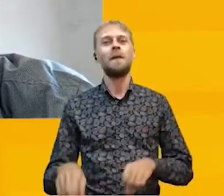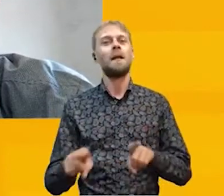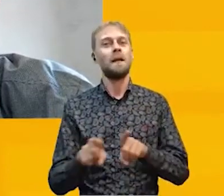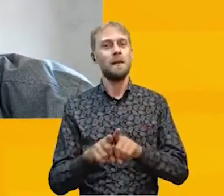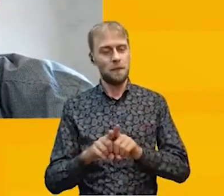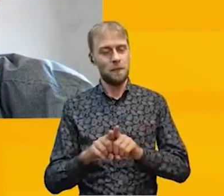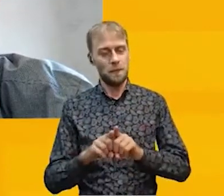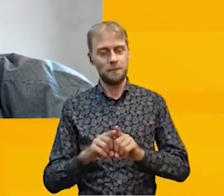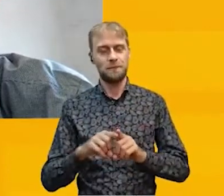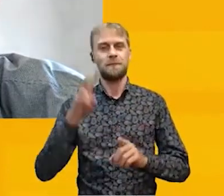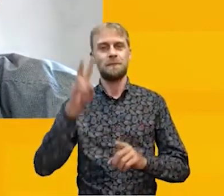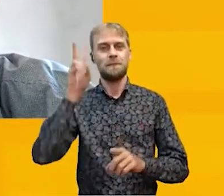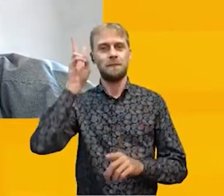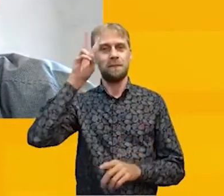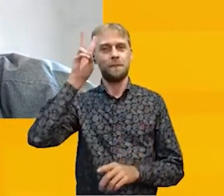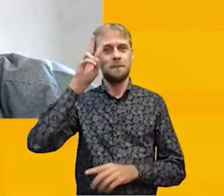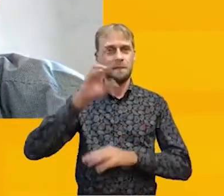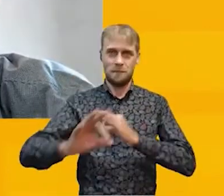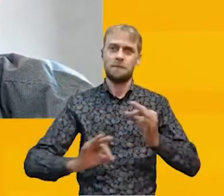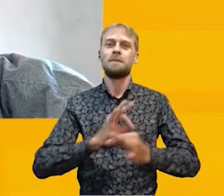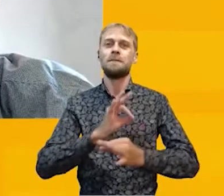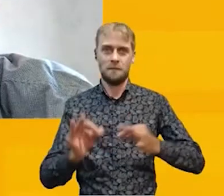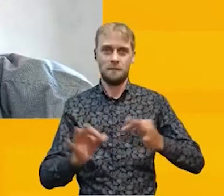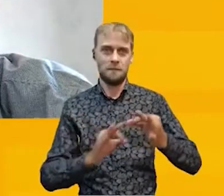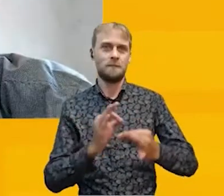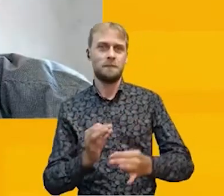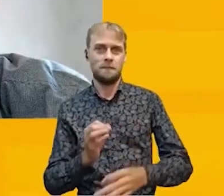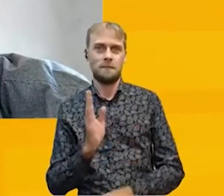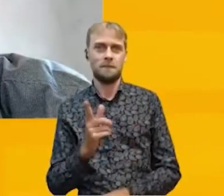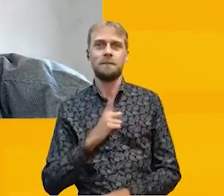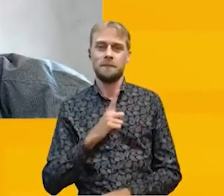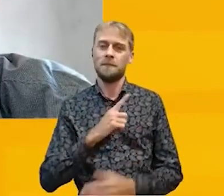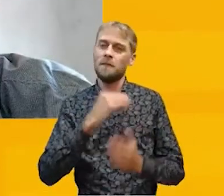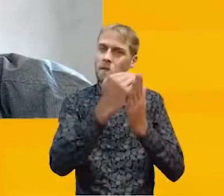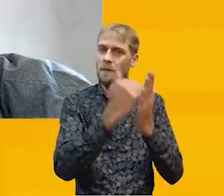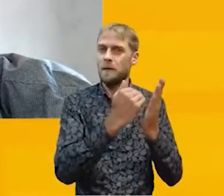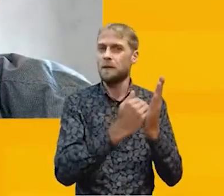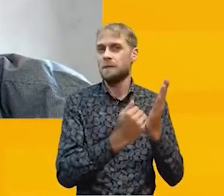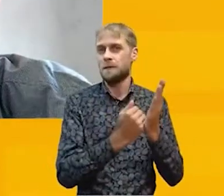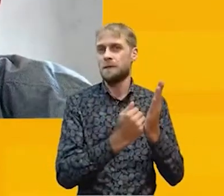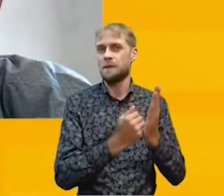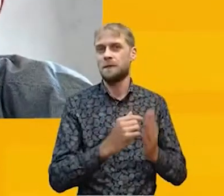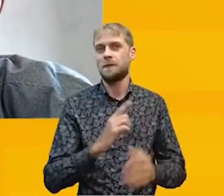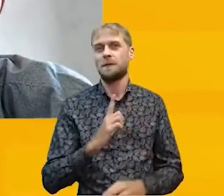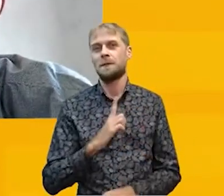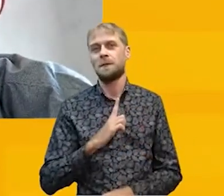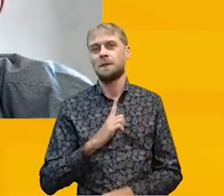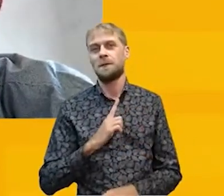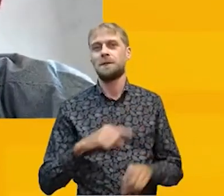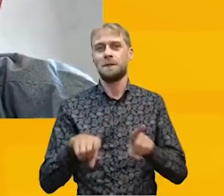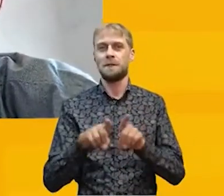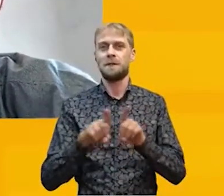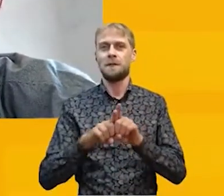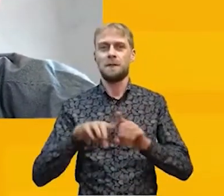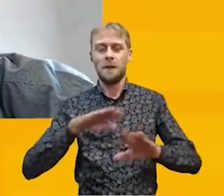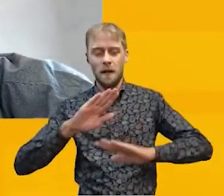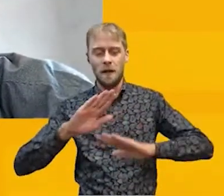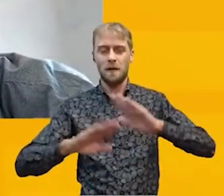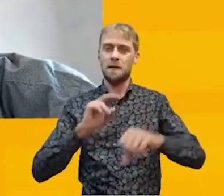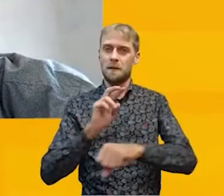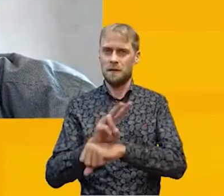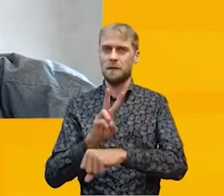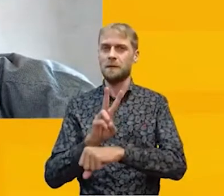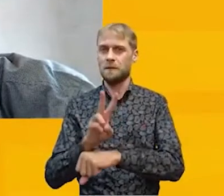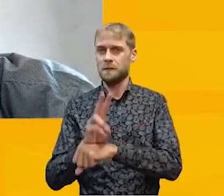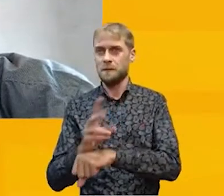dos projetos que a gente tem colocado em pauta, existe uma defesa